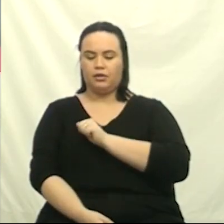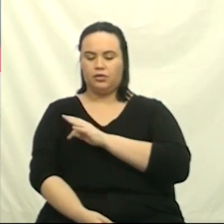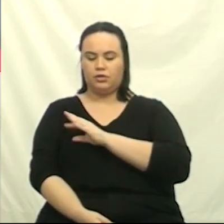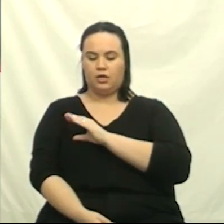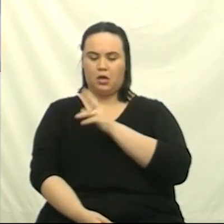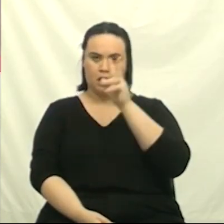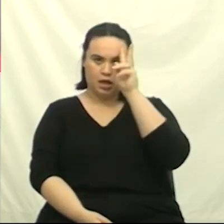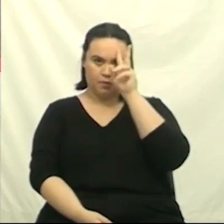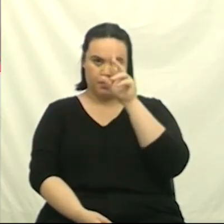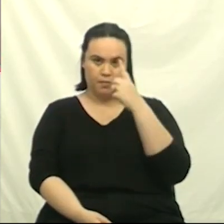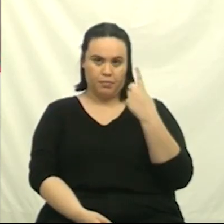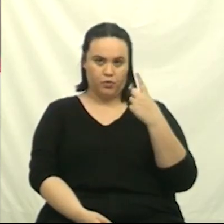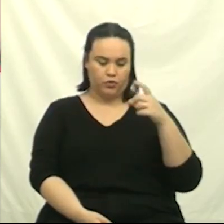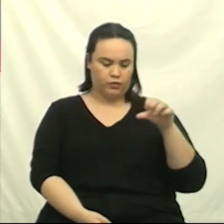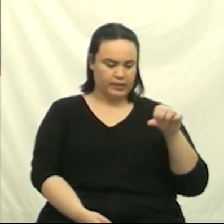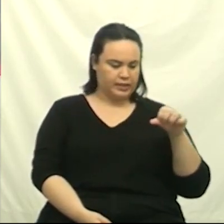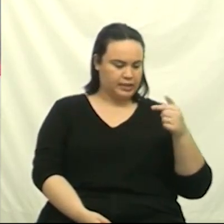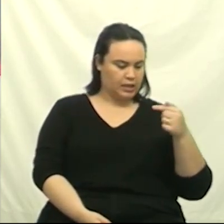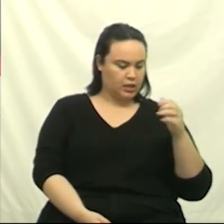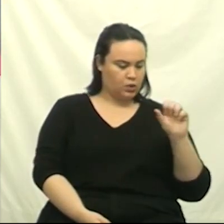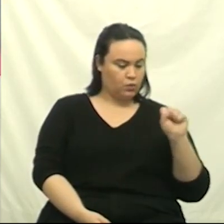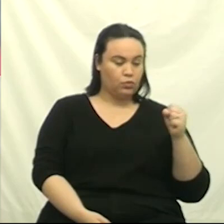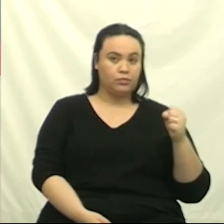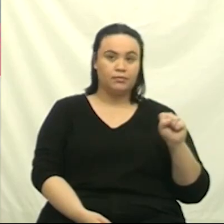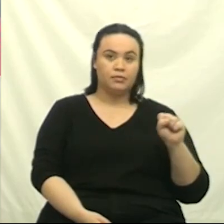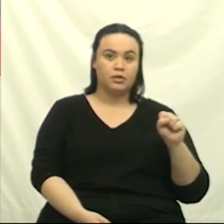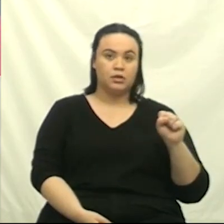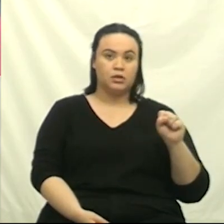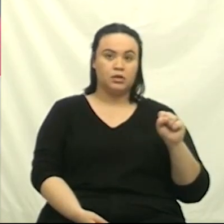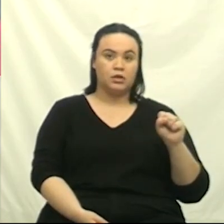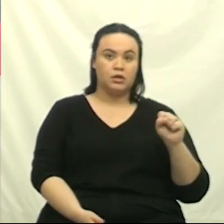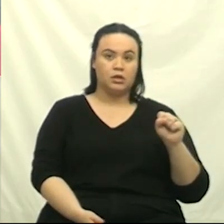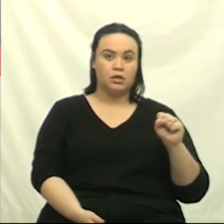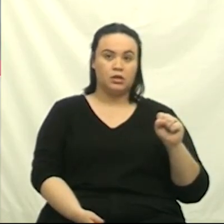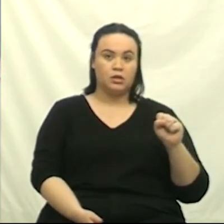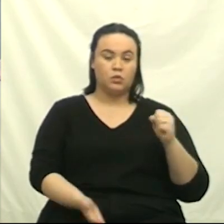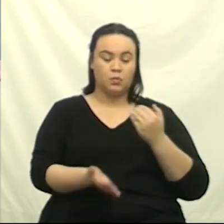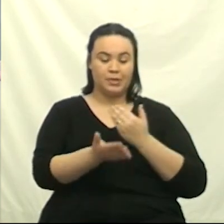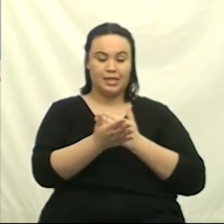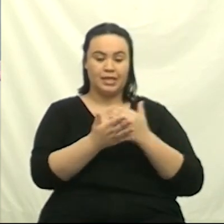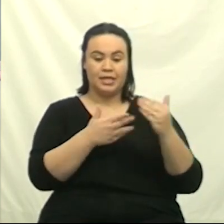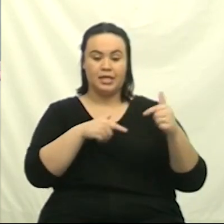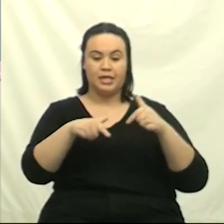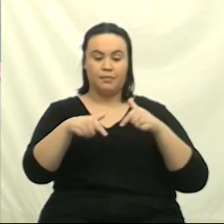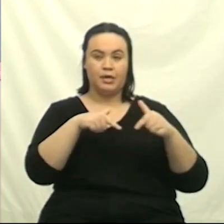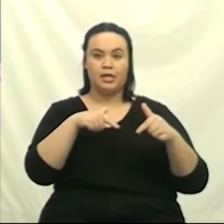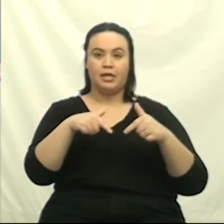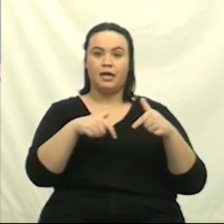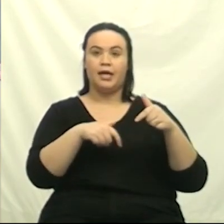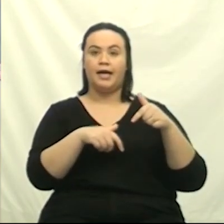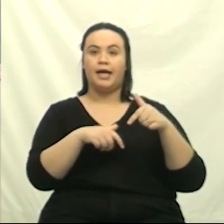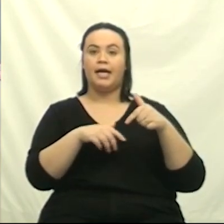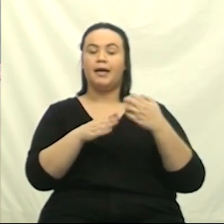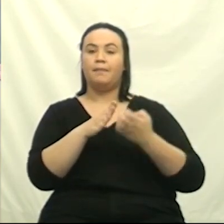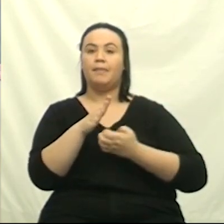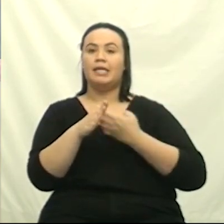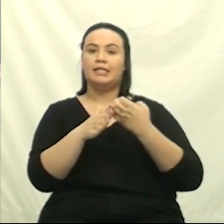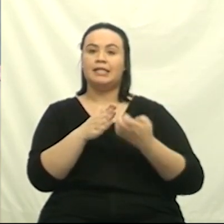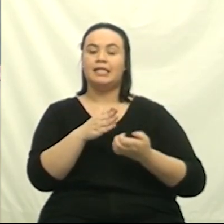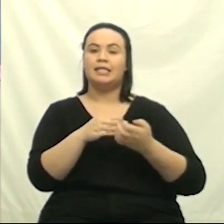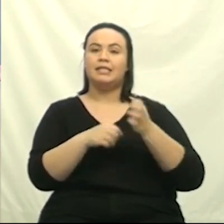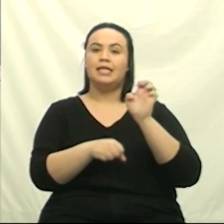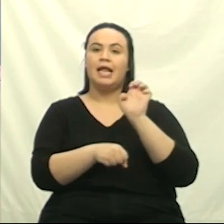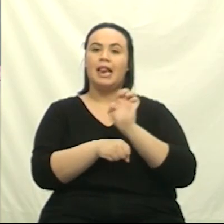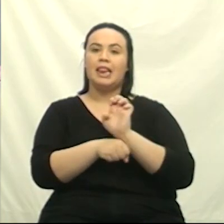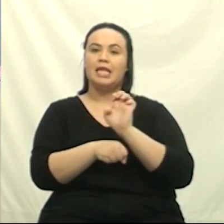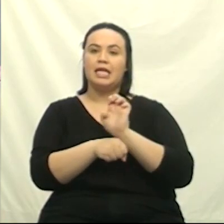muito bem em 1978 quando iniciei nas empresas Eliane lá já tinha profissionais da Sática então vendo